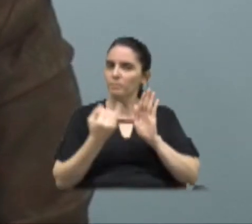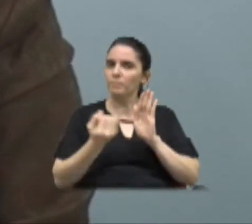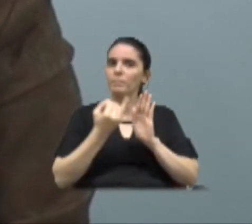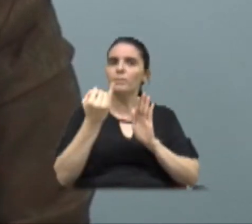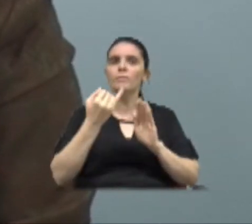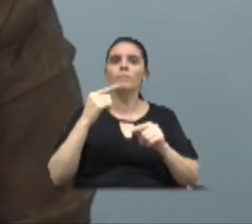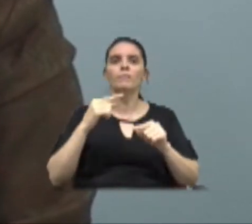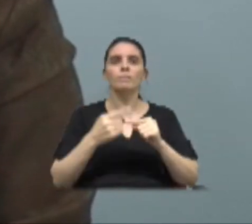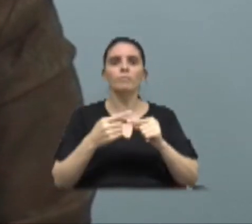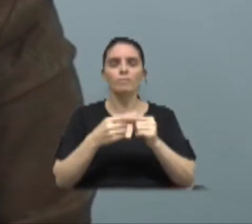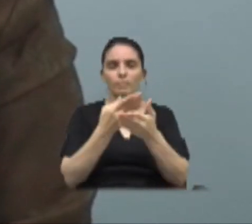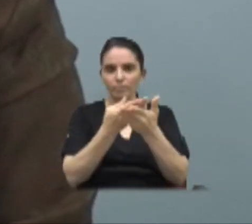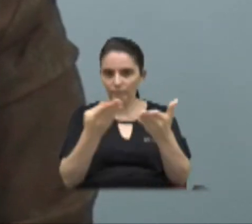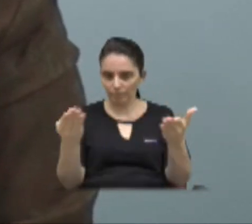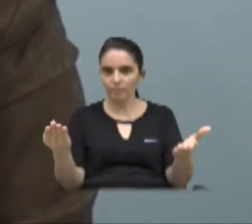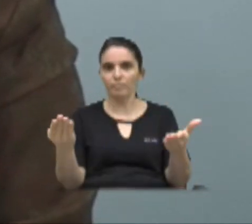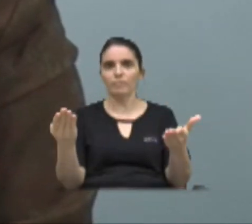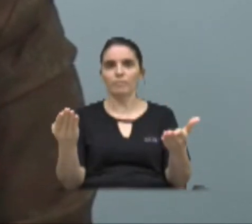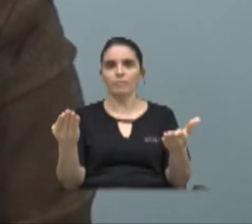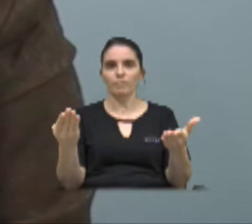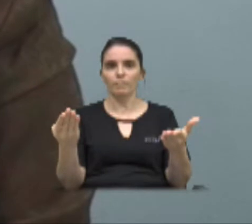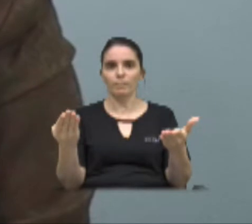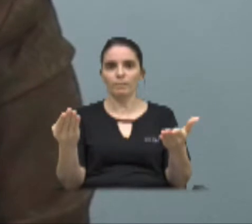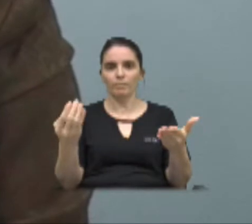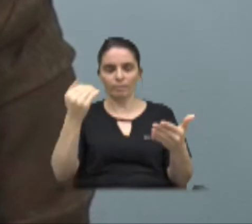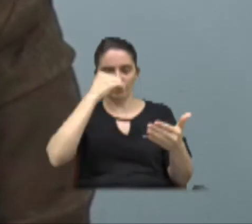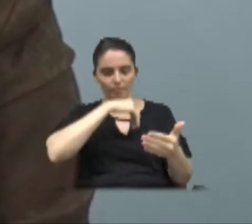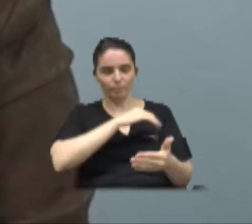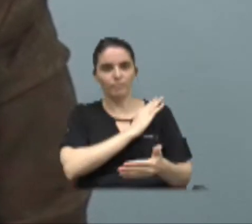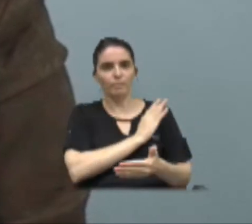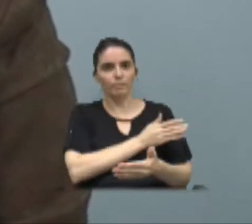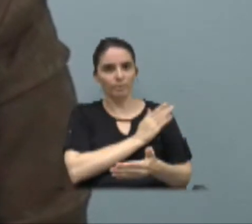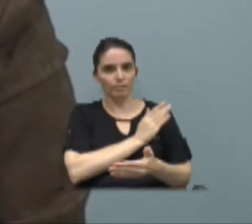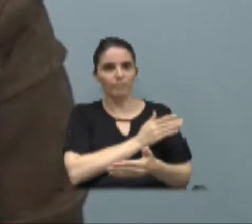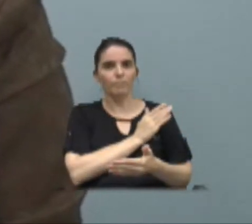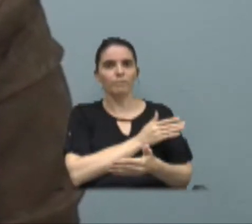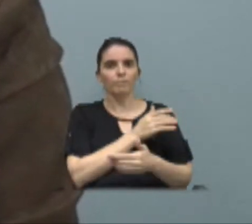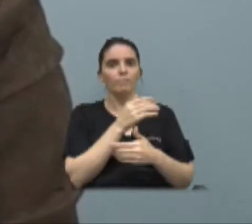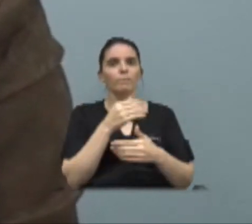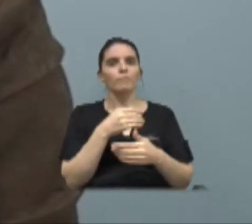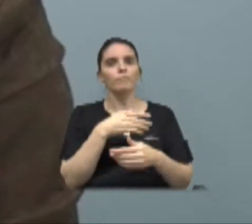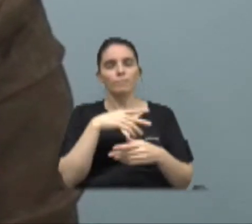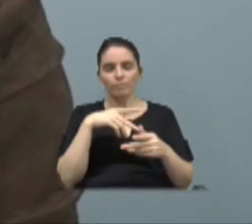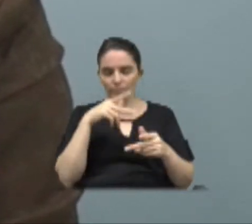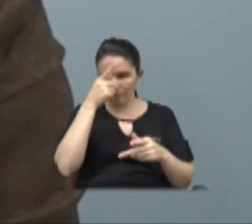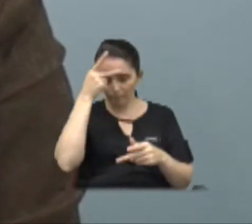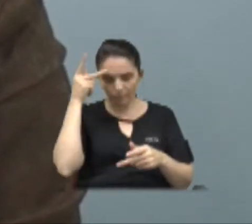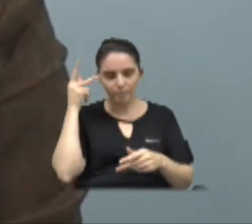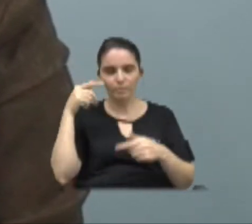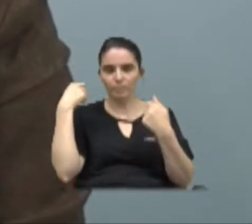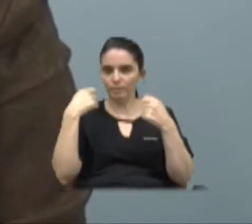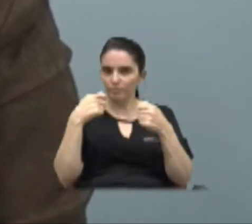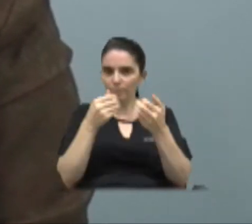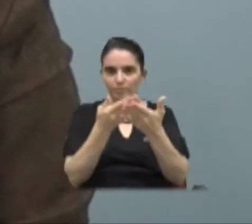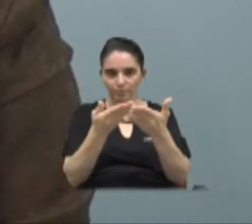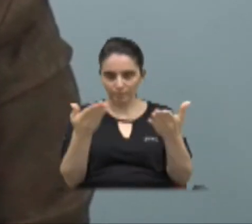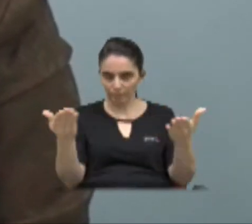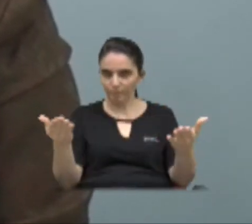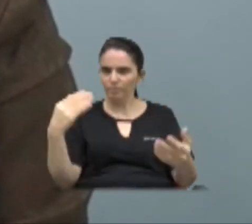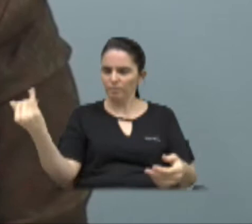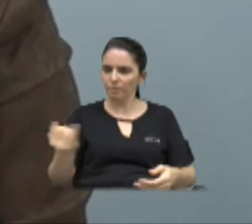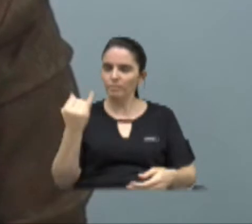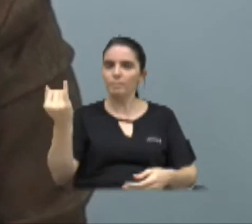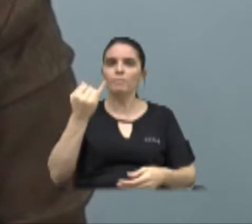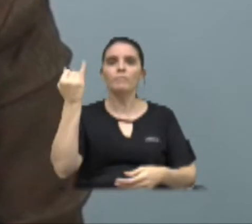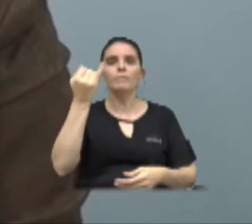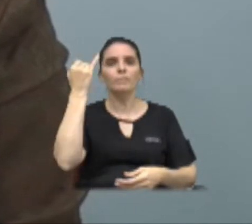vocês realmente estão na nossa mente, no nosso coração e nós precisamos de vocês. E é de extrema importância nas nossas